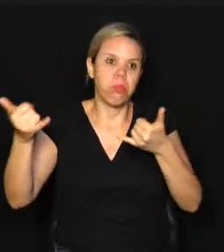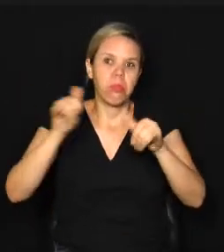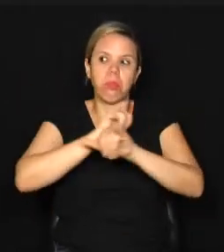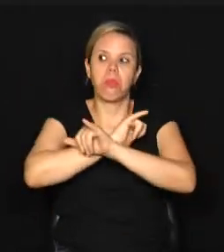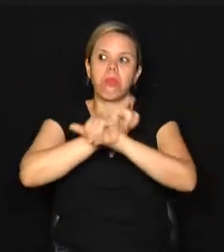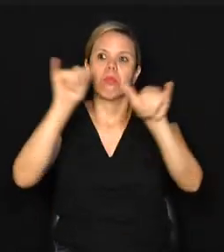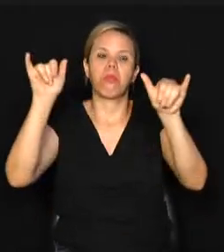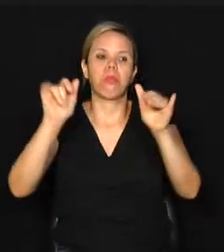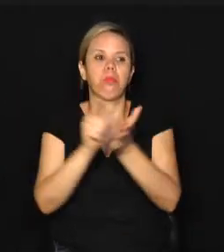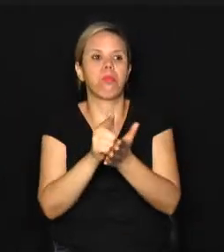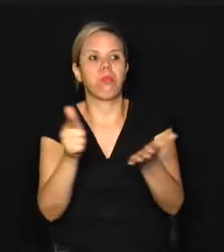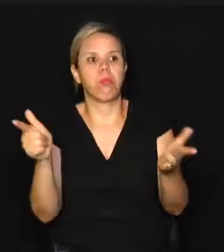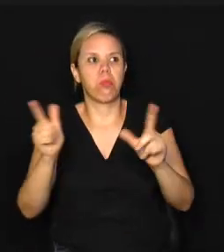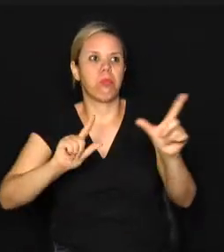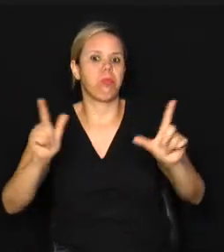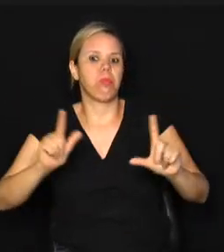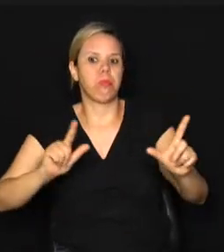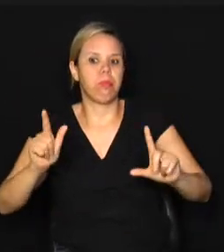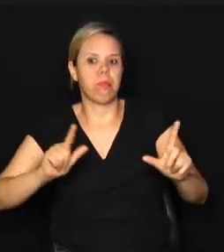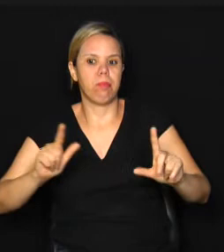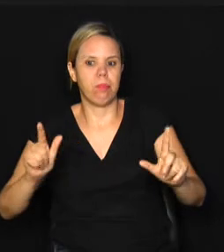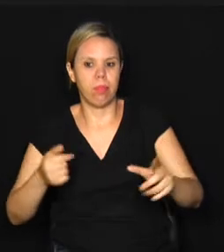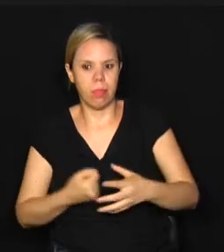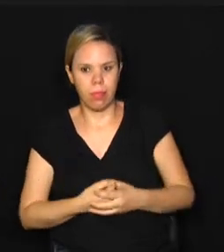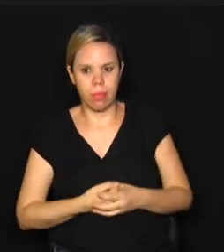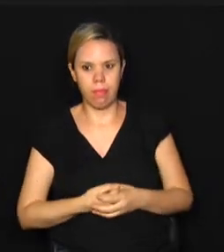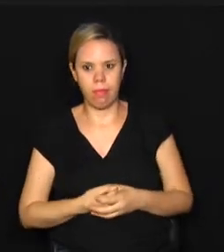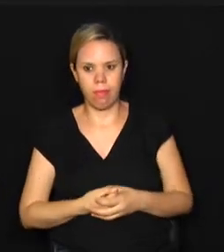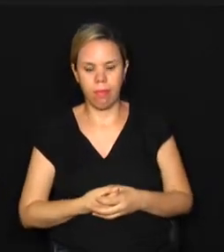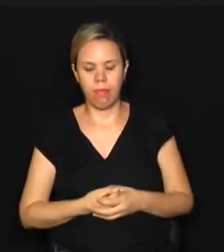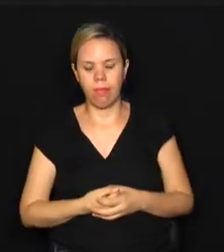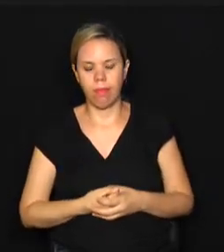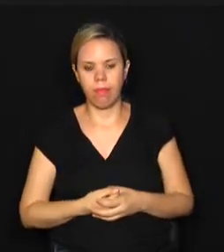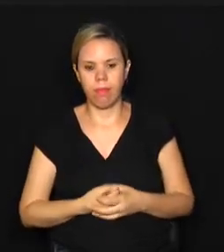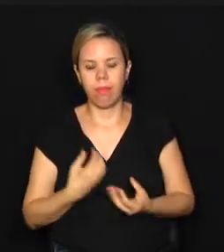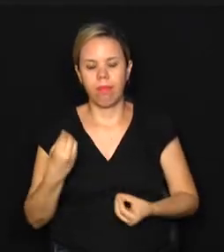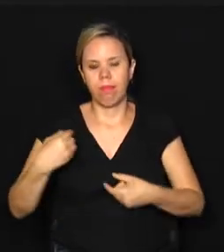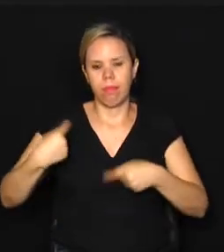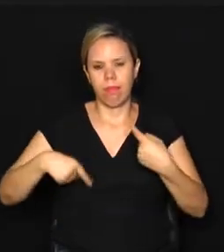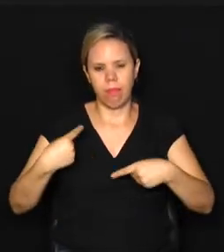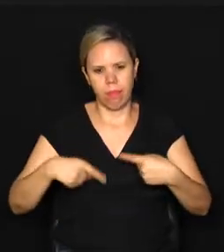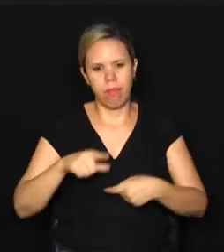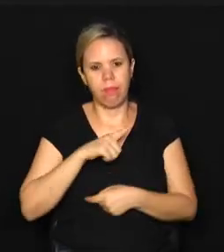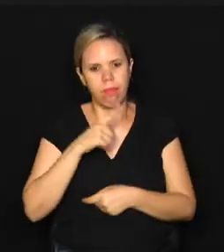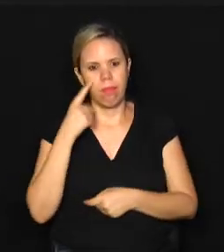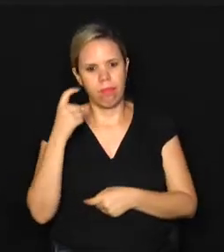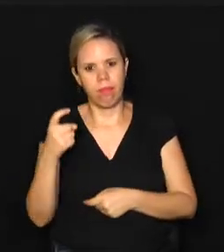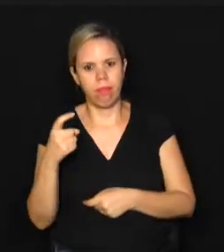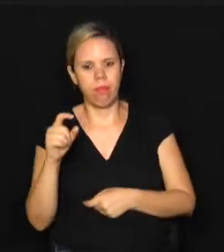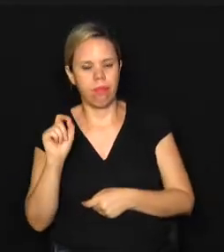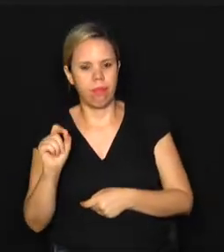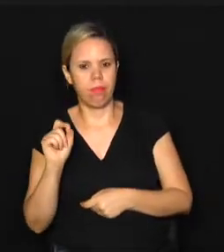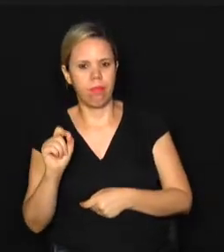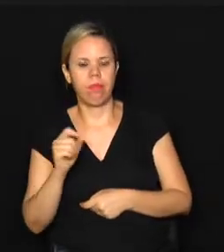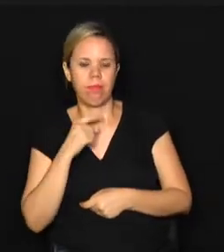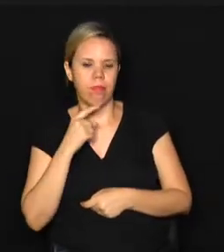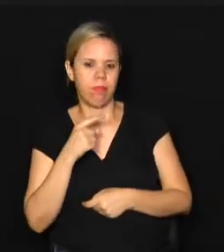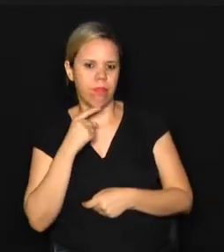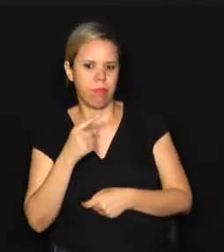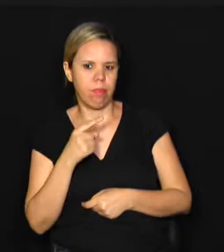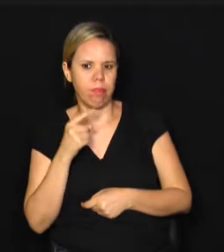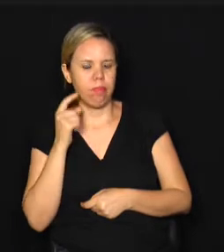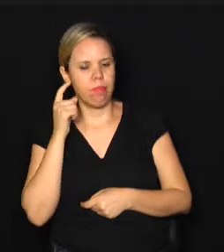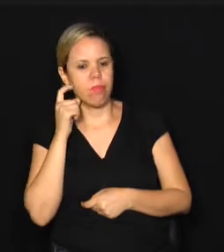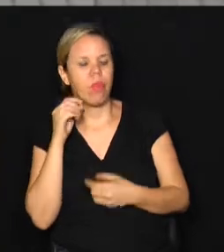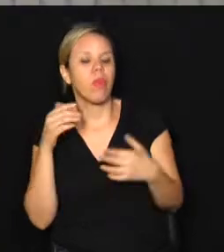no jornal, na TV. E como esse debate tem a intenção de questionar, né, qual